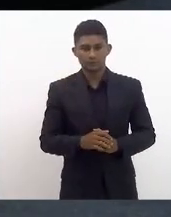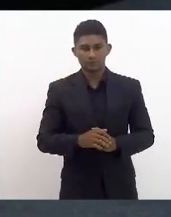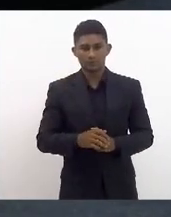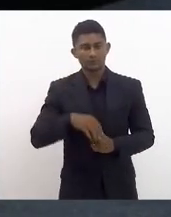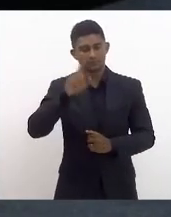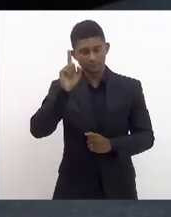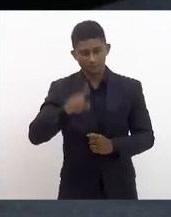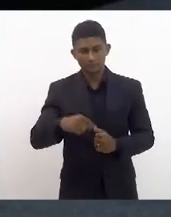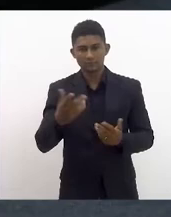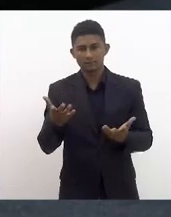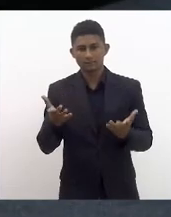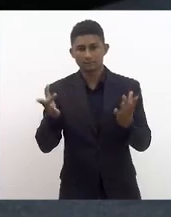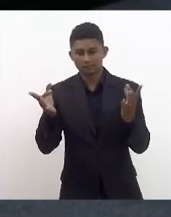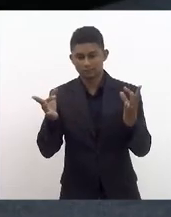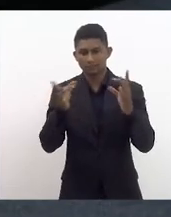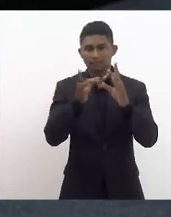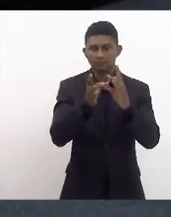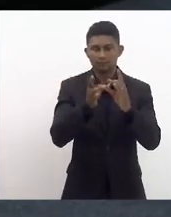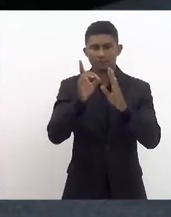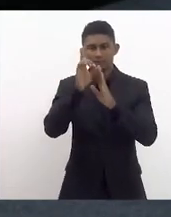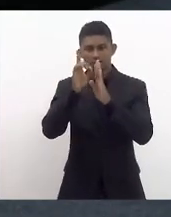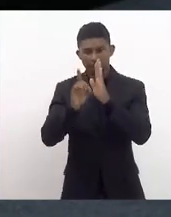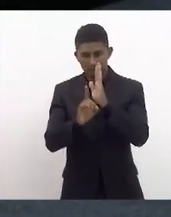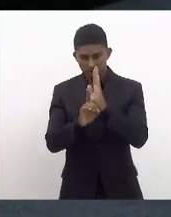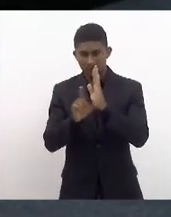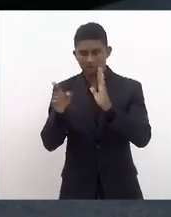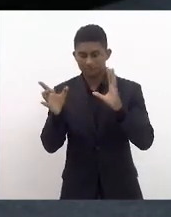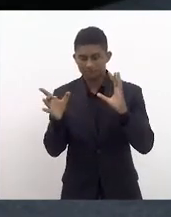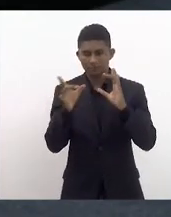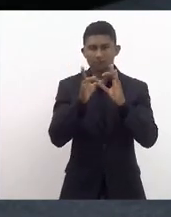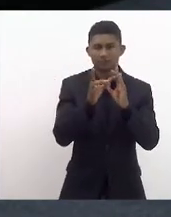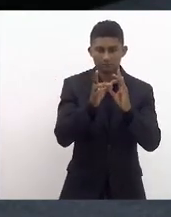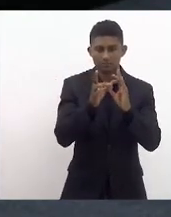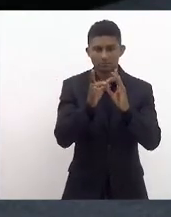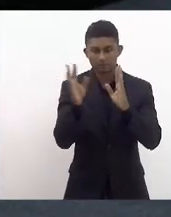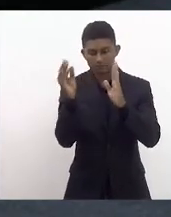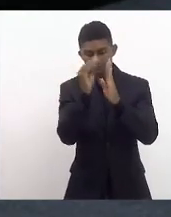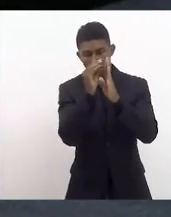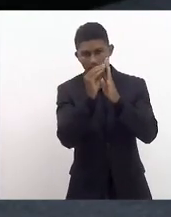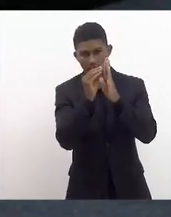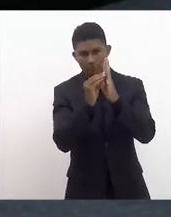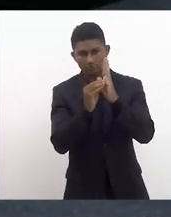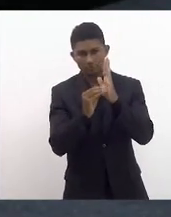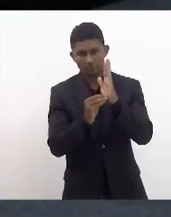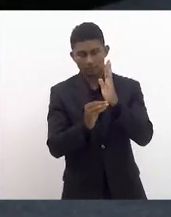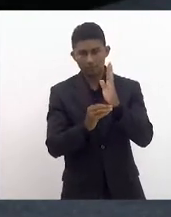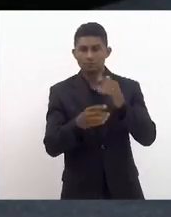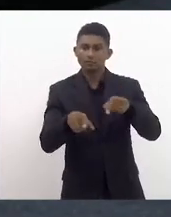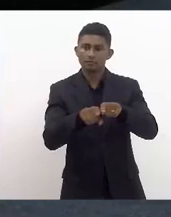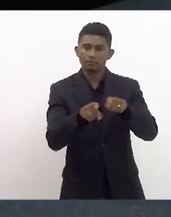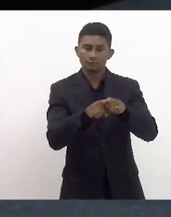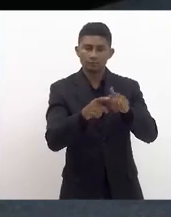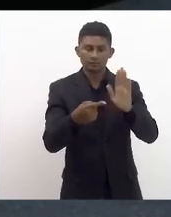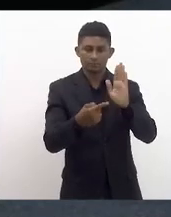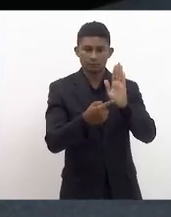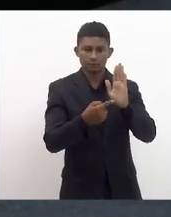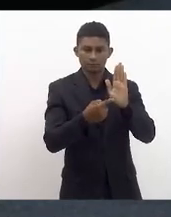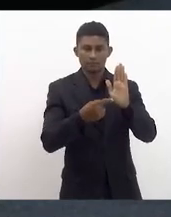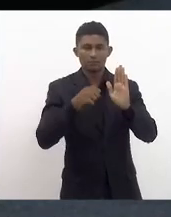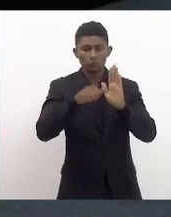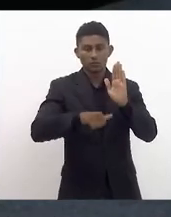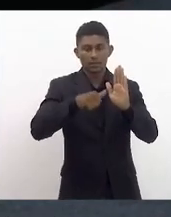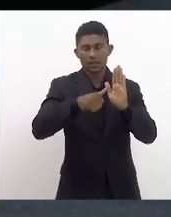tudo aquilo que diz o decreto e apenas tergiversar no prazo de validade.